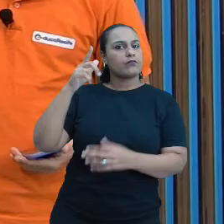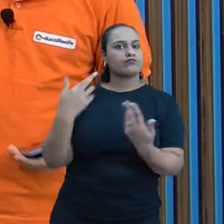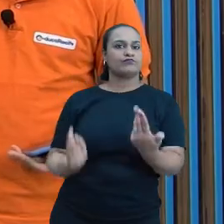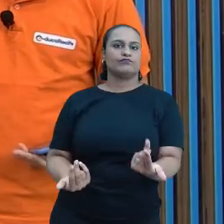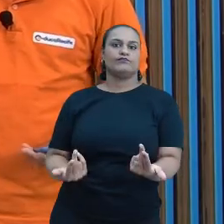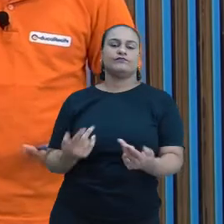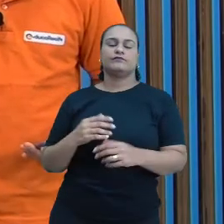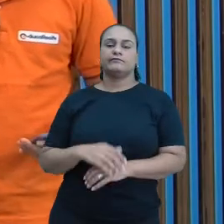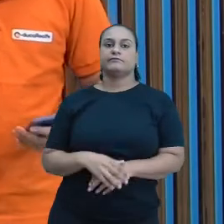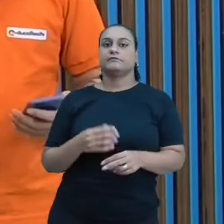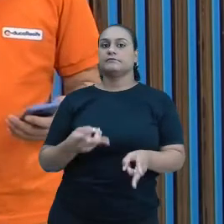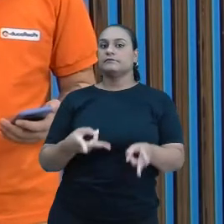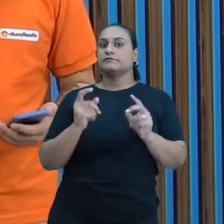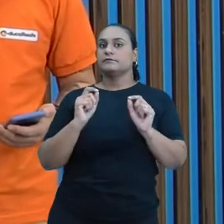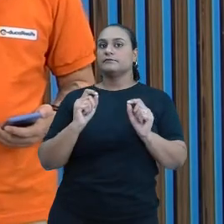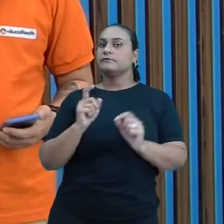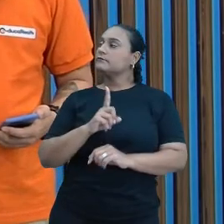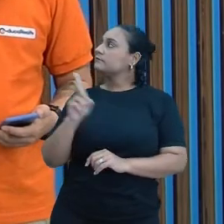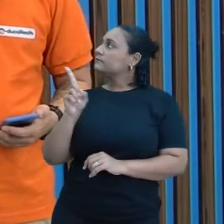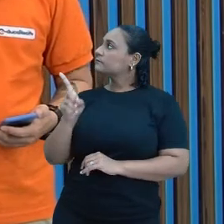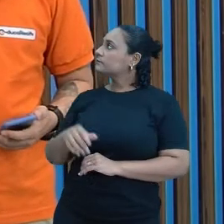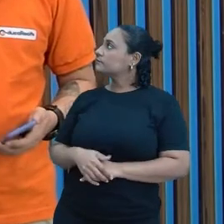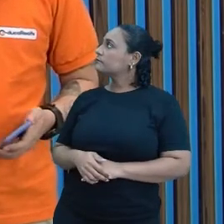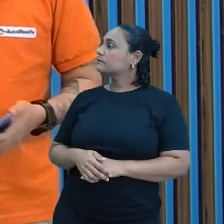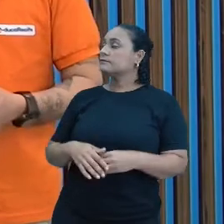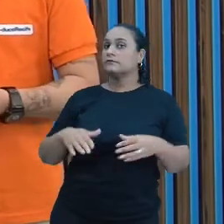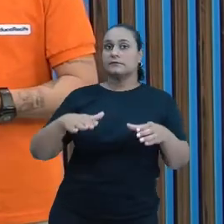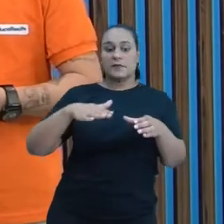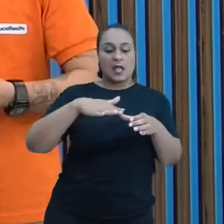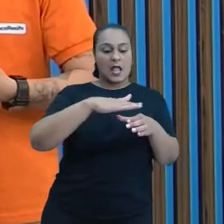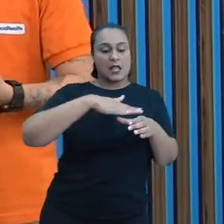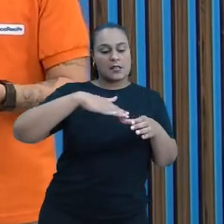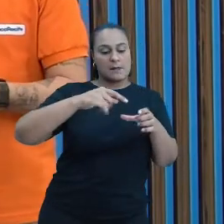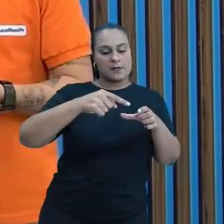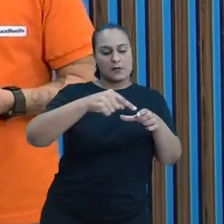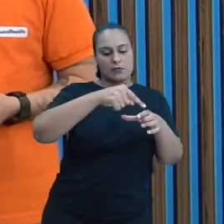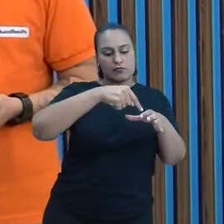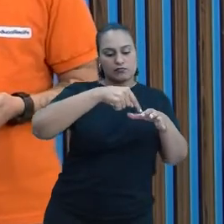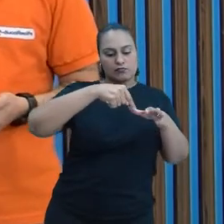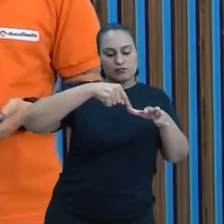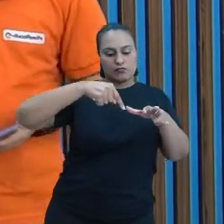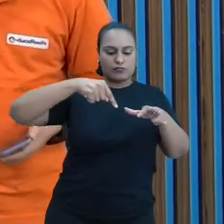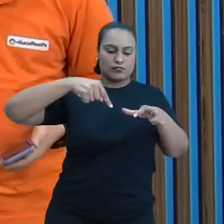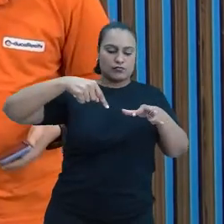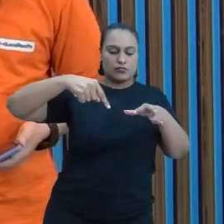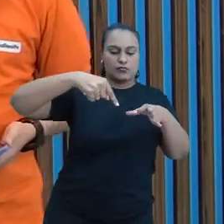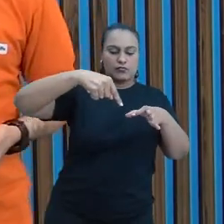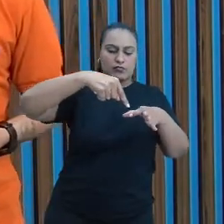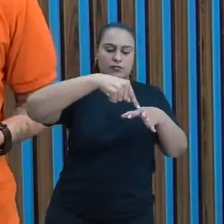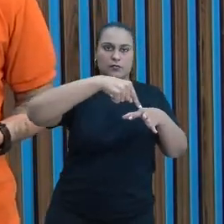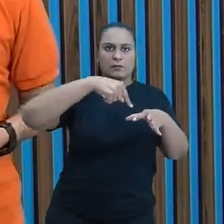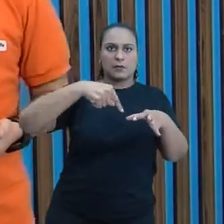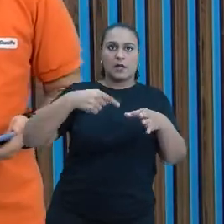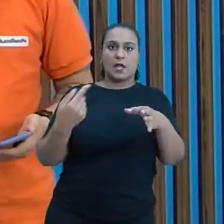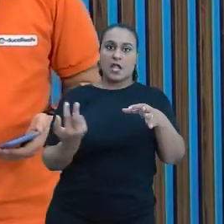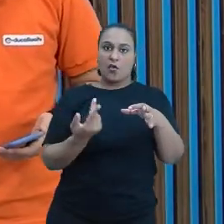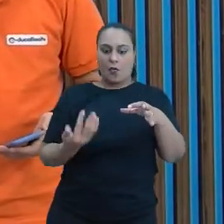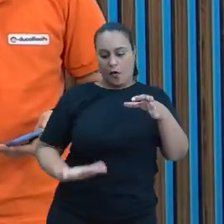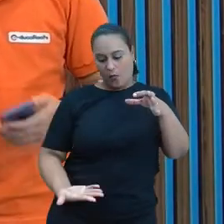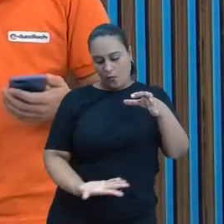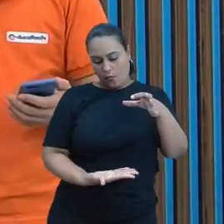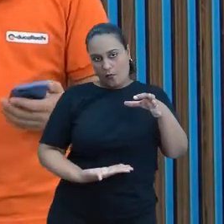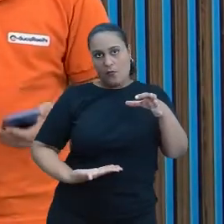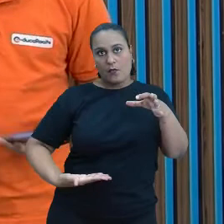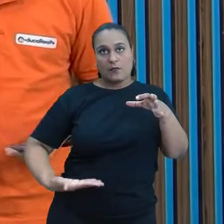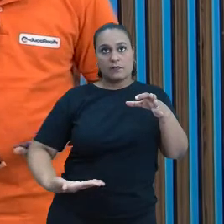Então, perceba que o prisma, ele também, né? Ou seja, a tampa, ela tem um formato exatamente igual ao da base.